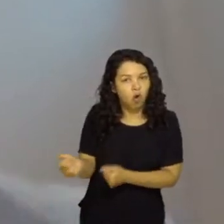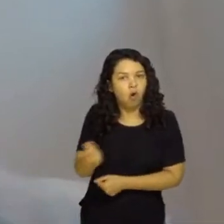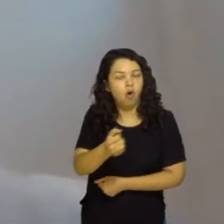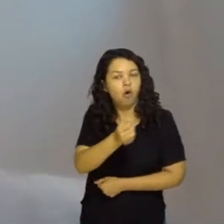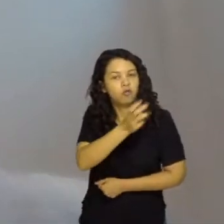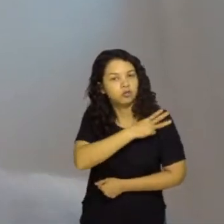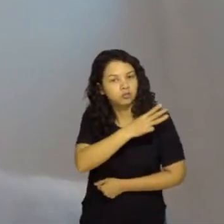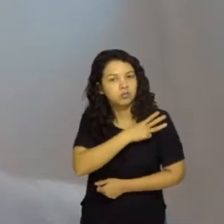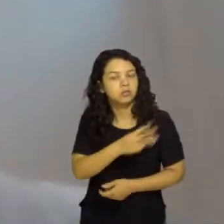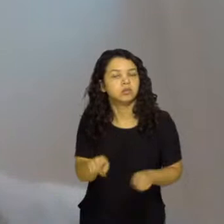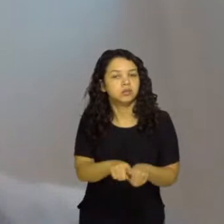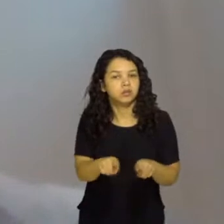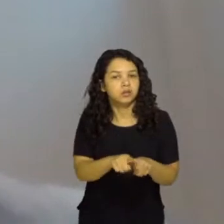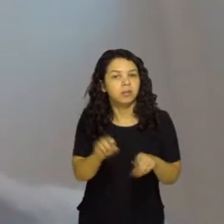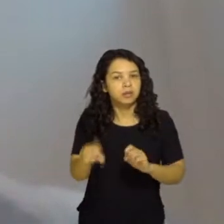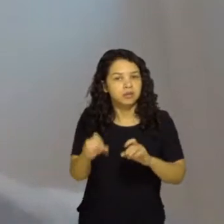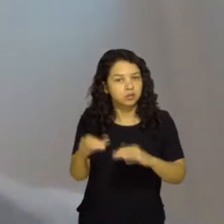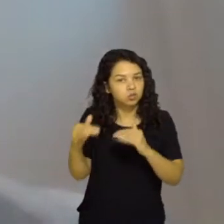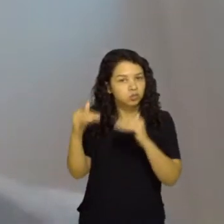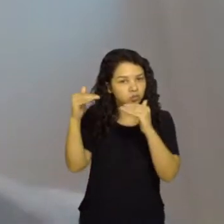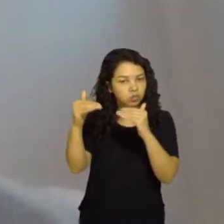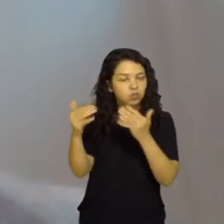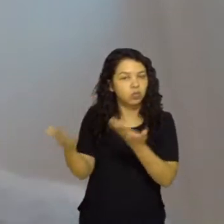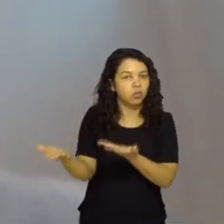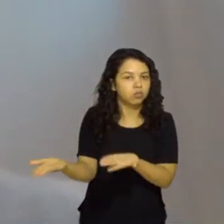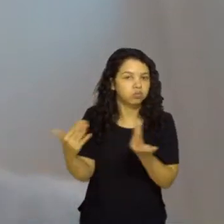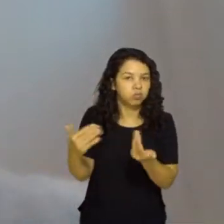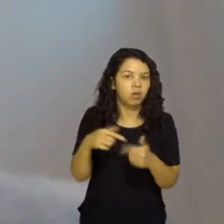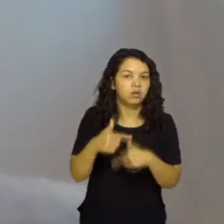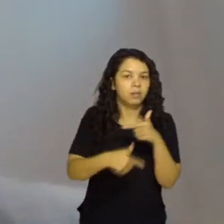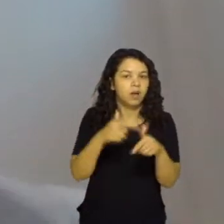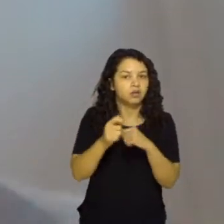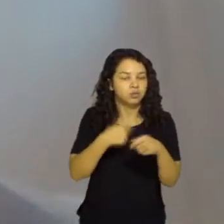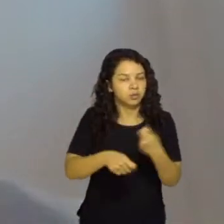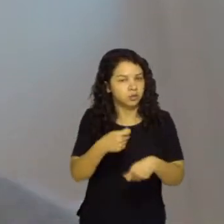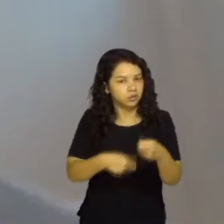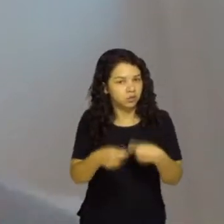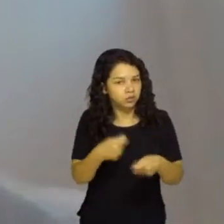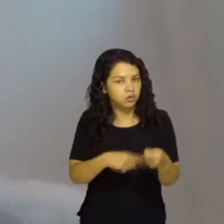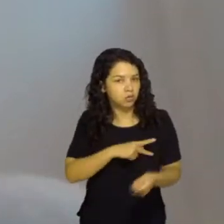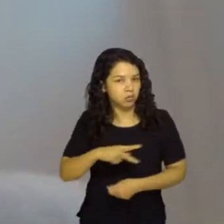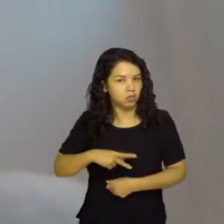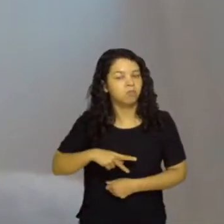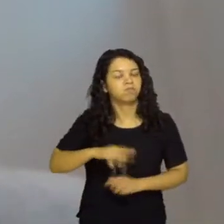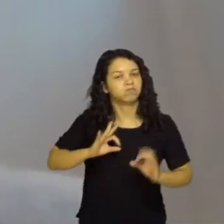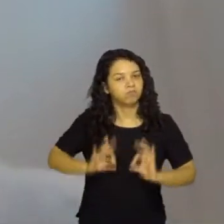trabalharem na administração pública do município de Porto Belo. Deu muito certo, valorizamos ainda mais